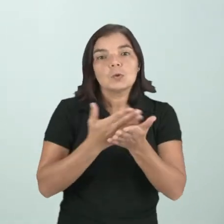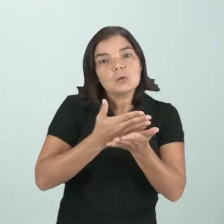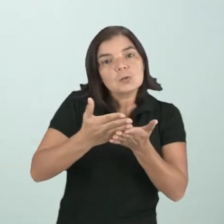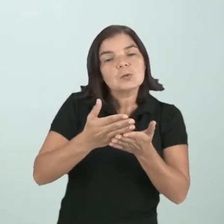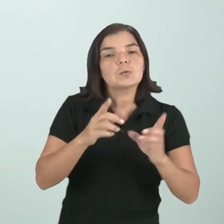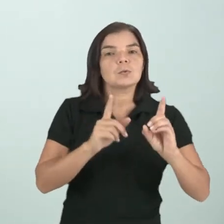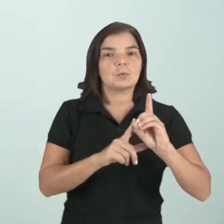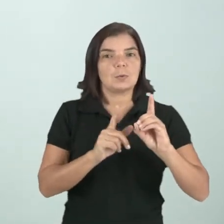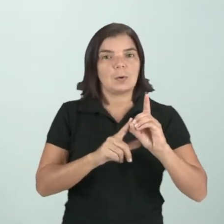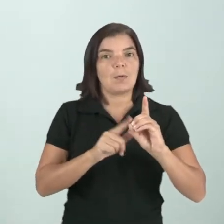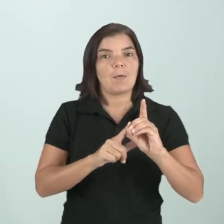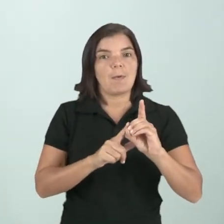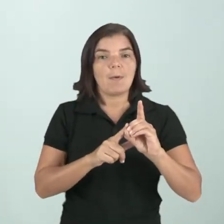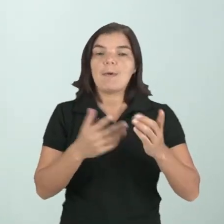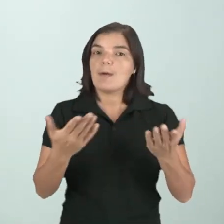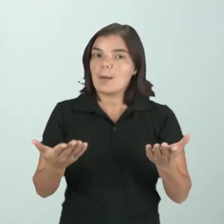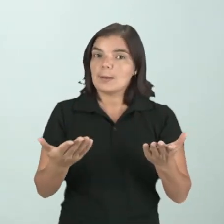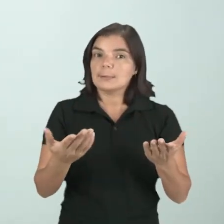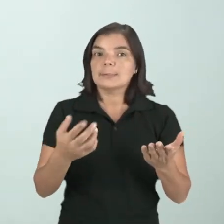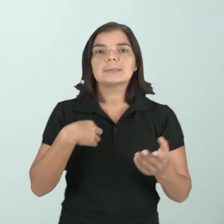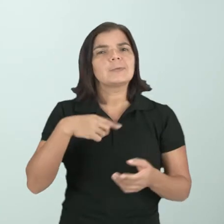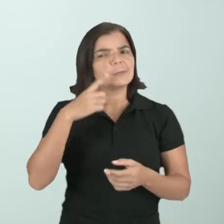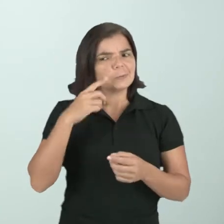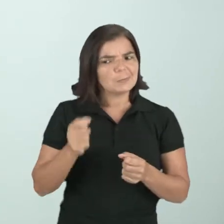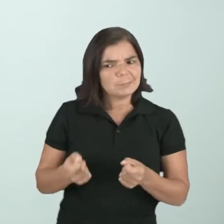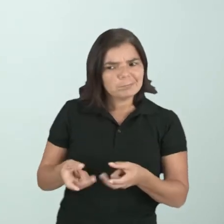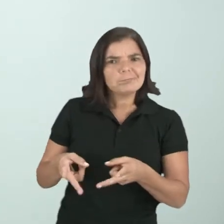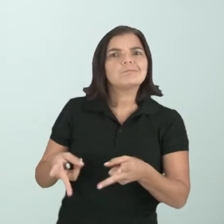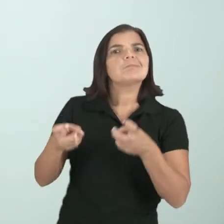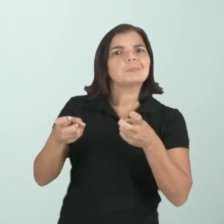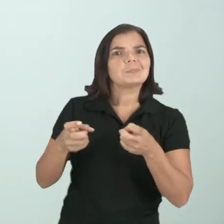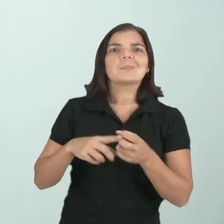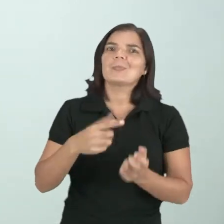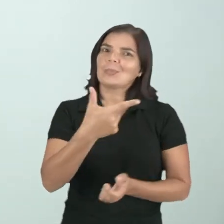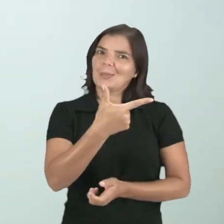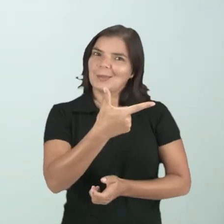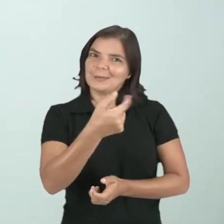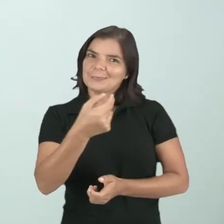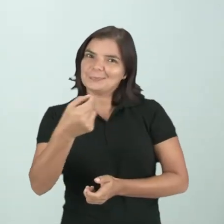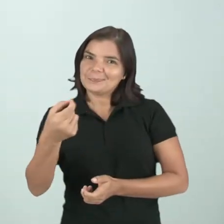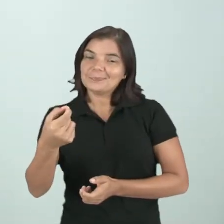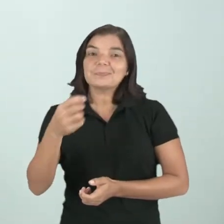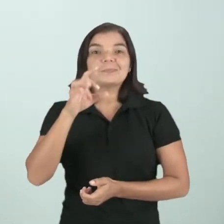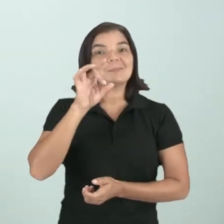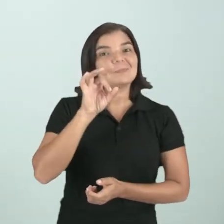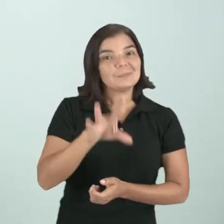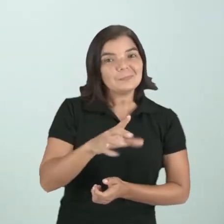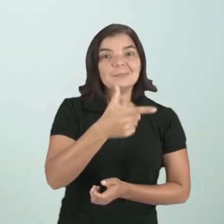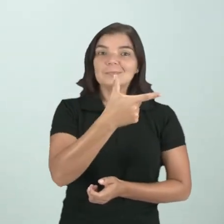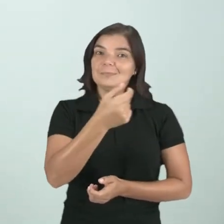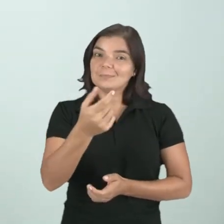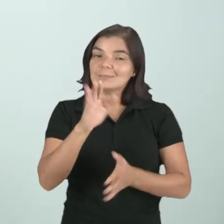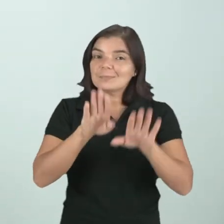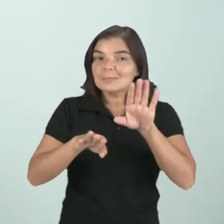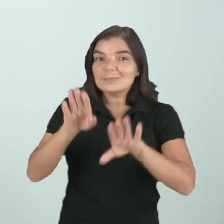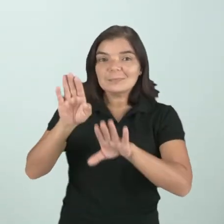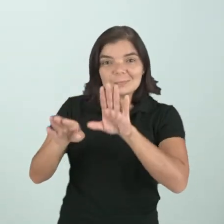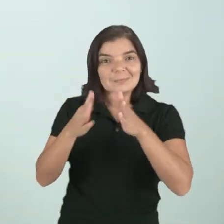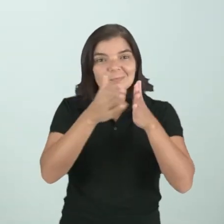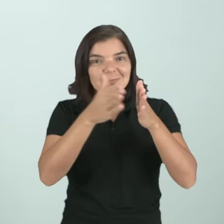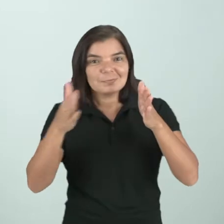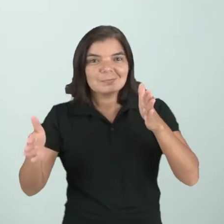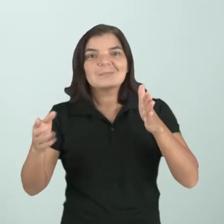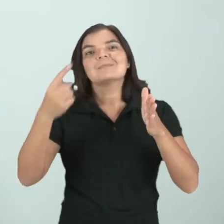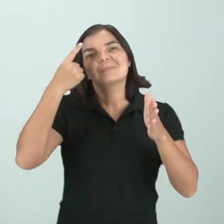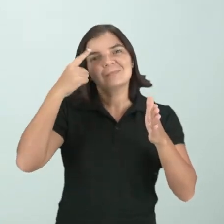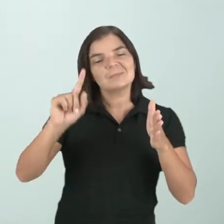letra D? E aí, se você estiver ligado, o próximo número só seria o 200. Então, 200, de acordo com esse padrão que eu